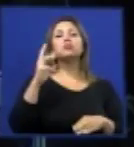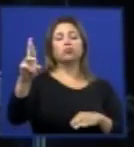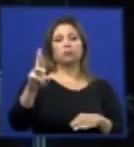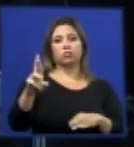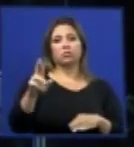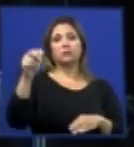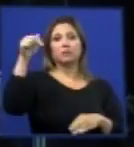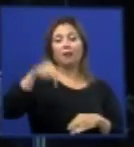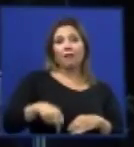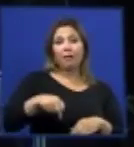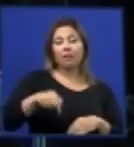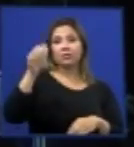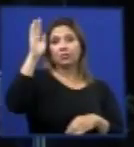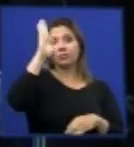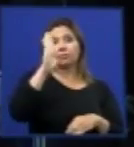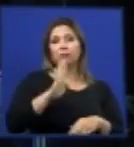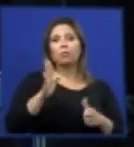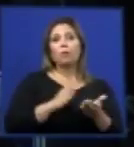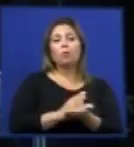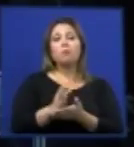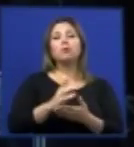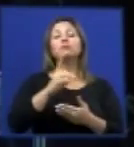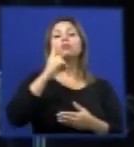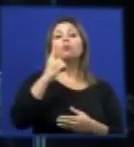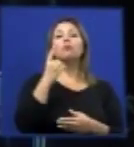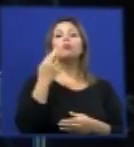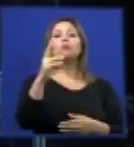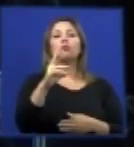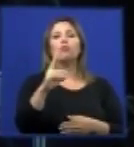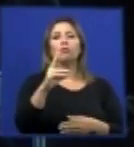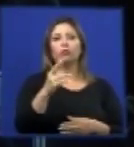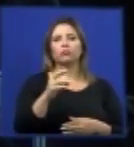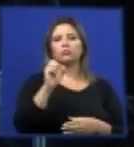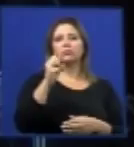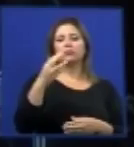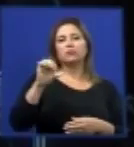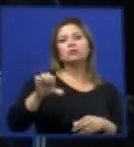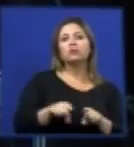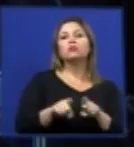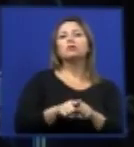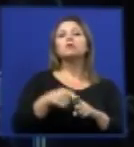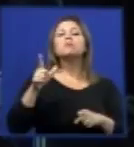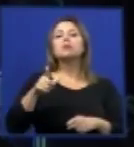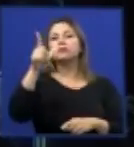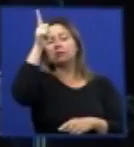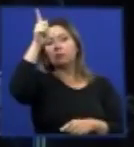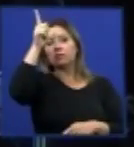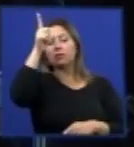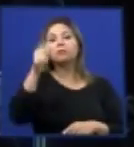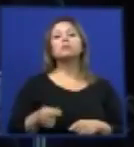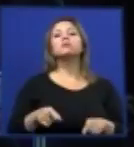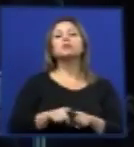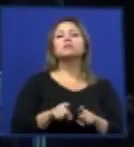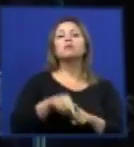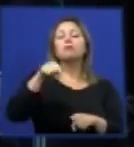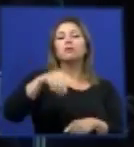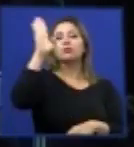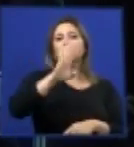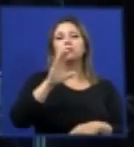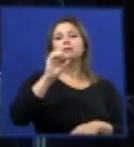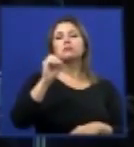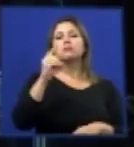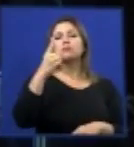Brasil a 1 d11 dá Alemanha por $8 mas ingressa no Brasil a 1,02